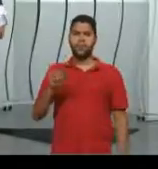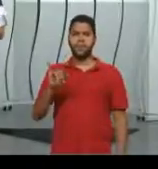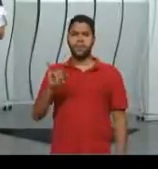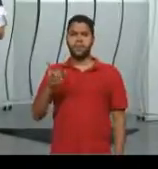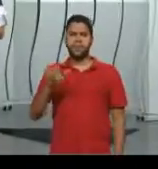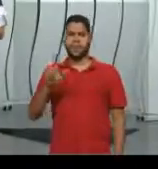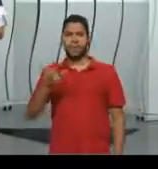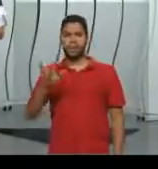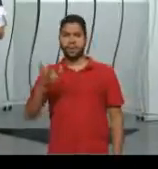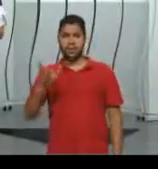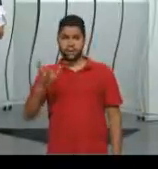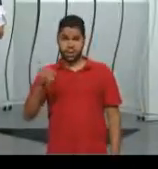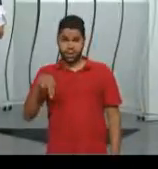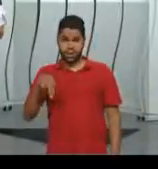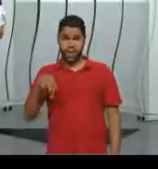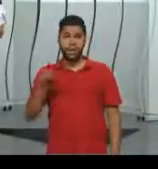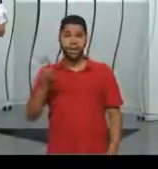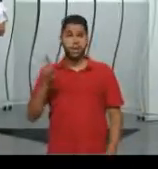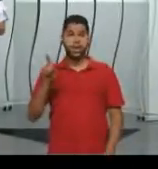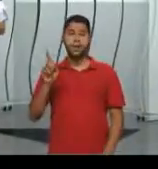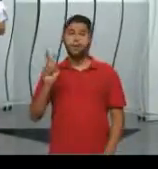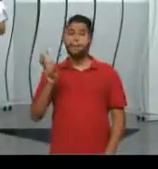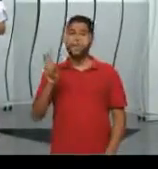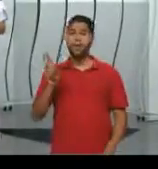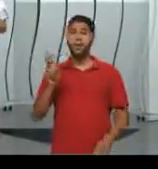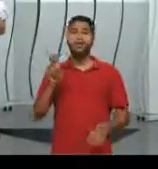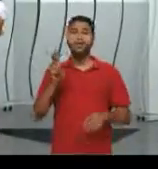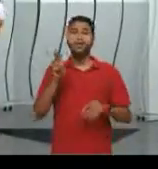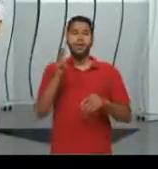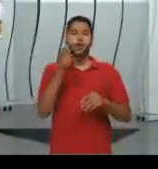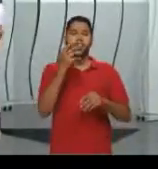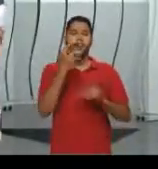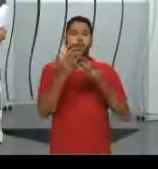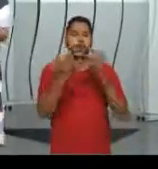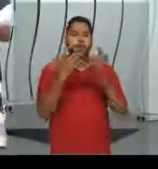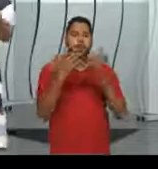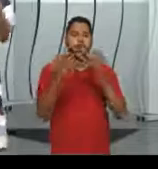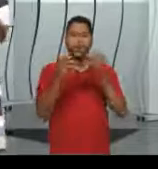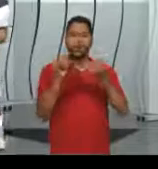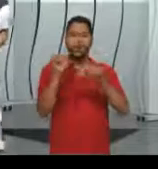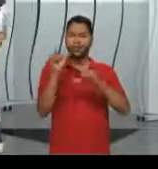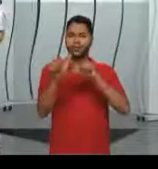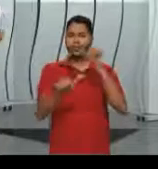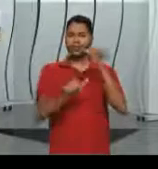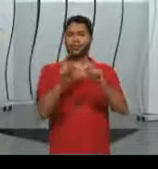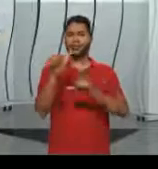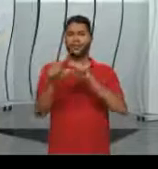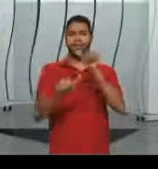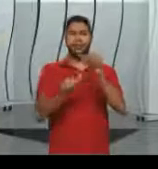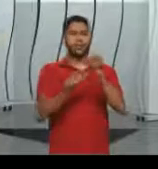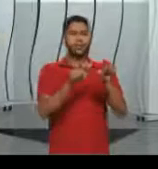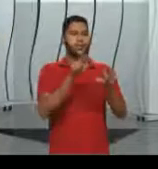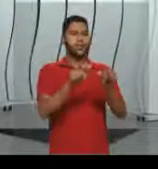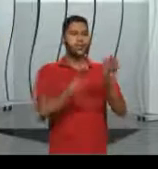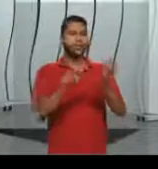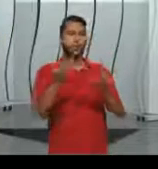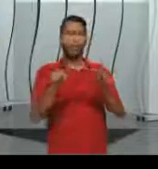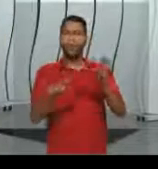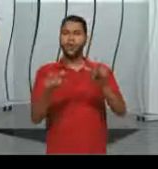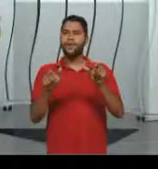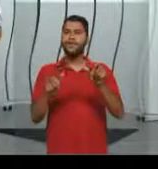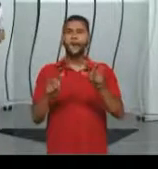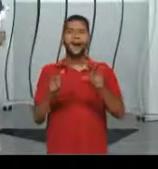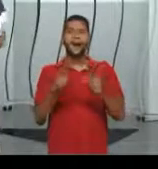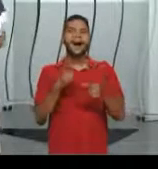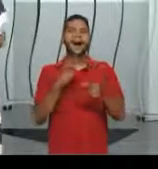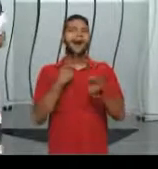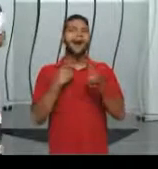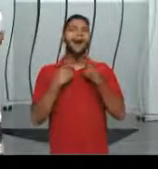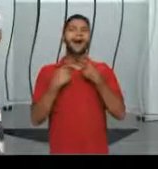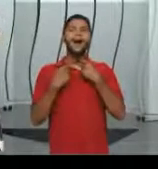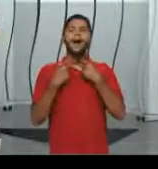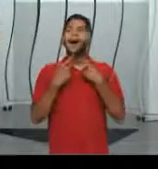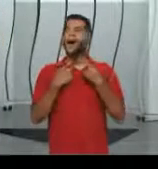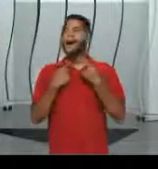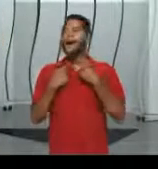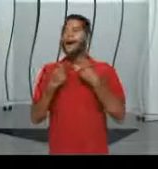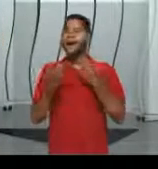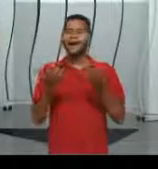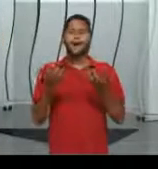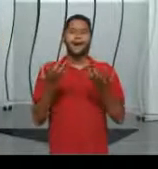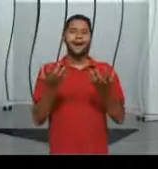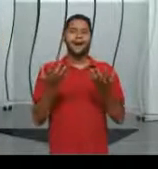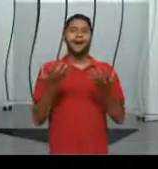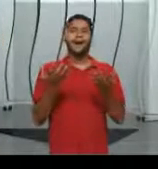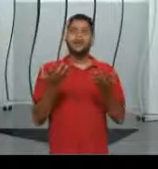com a diferenciação das cores. E isso caía na boca do povo, caía no desejo das pessoas